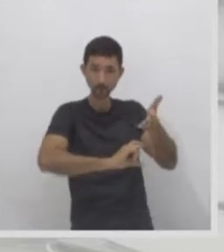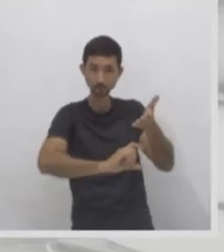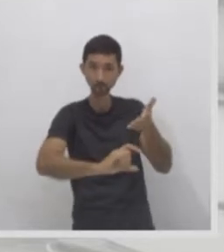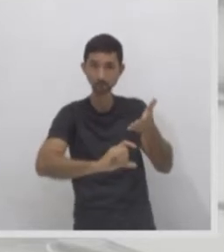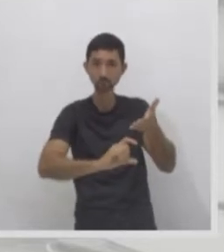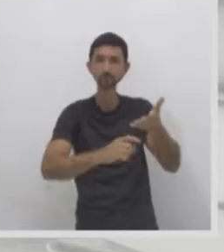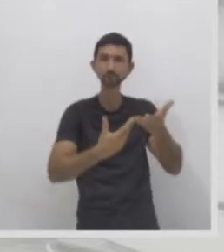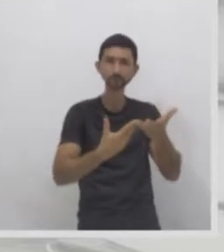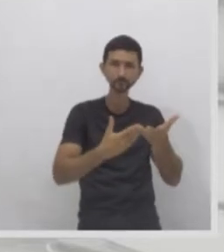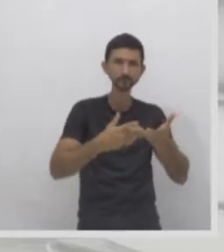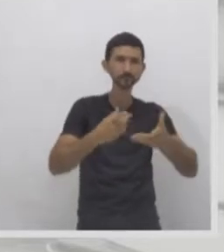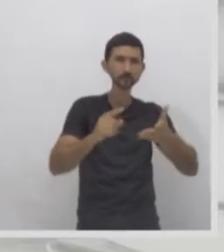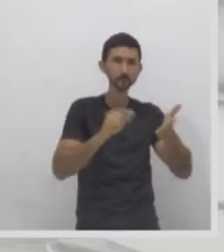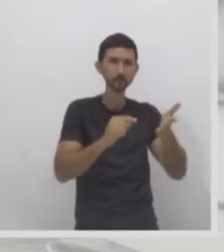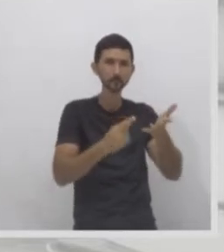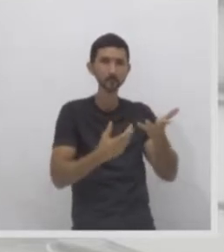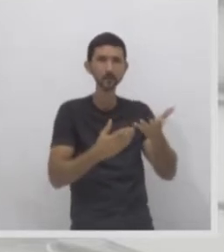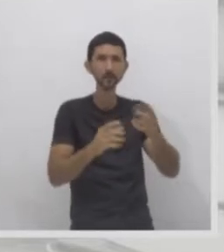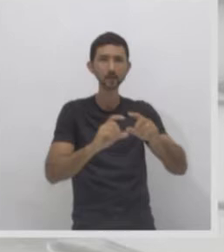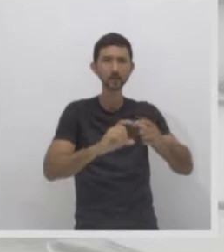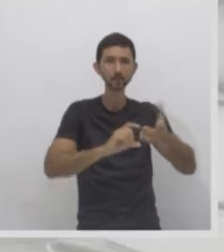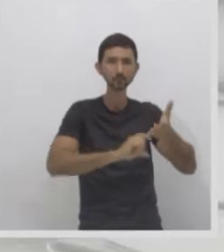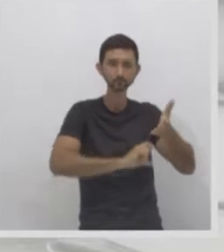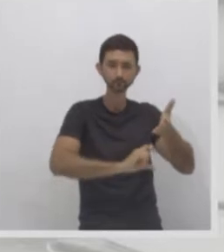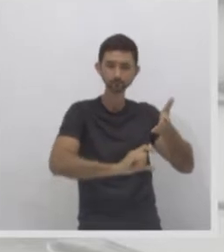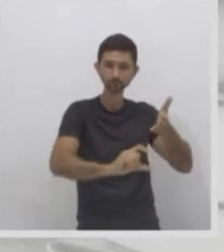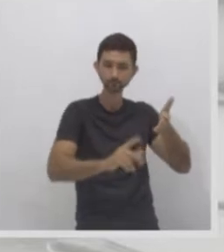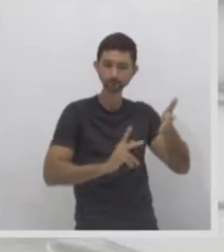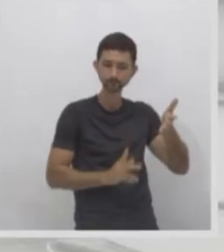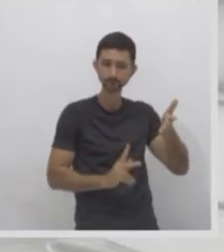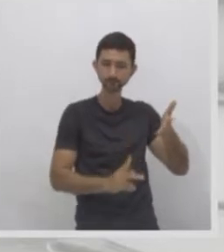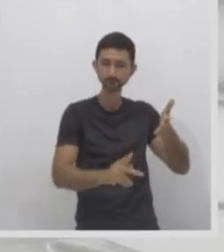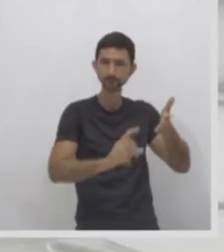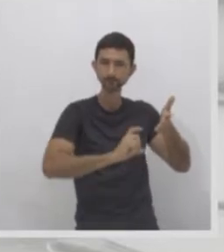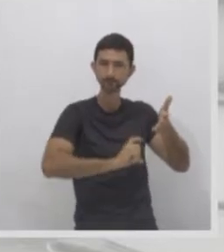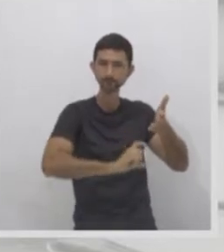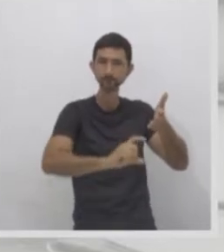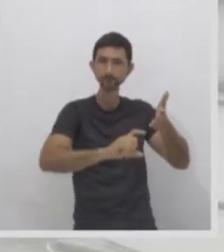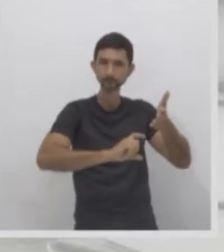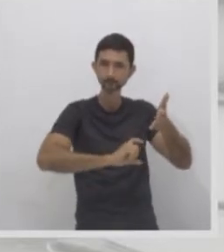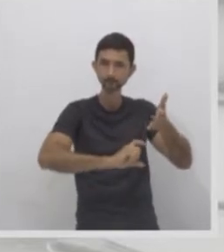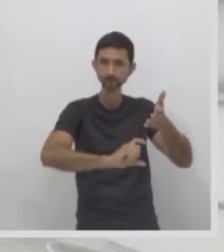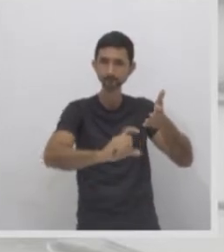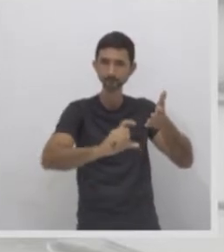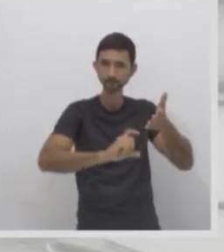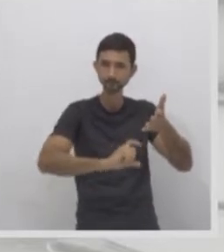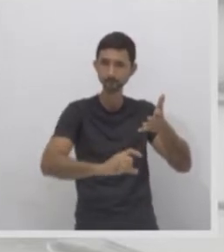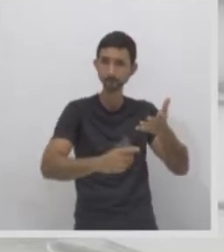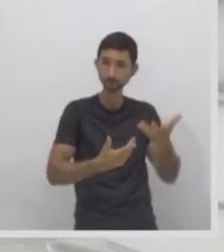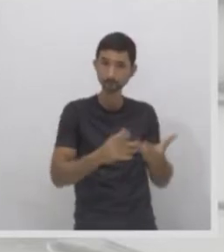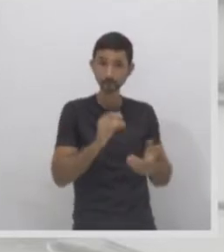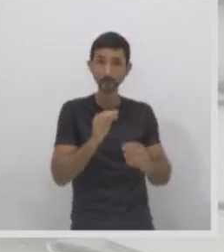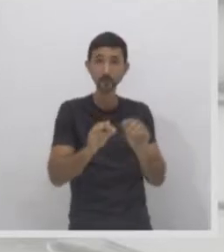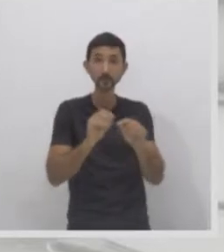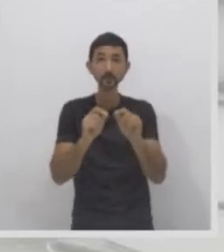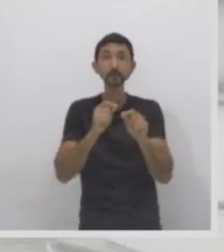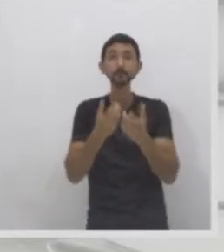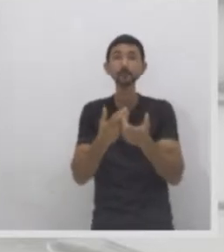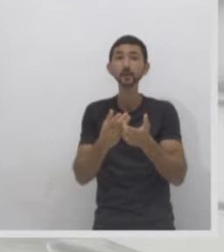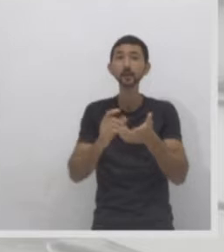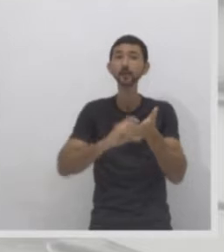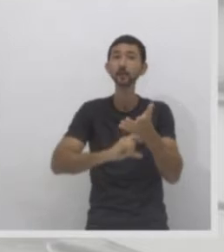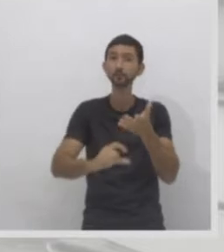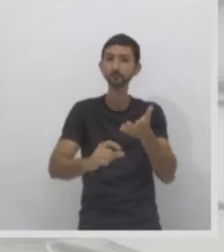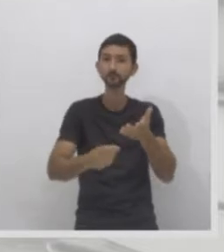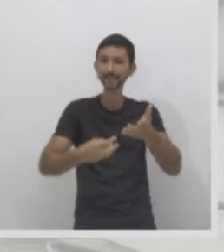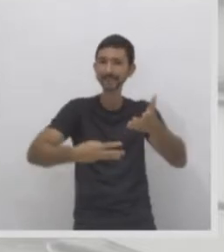em prosa, em que nós temos as linhas contínuas, essas que vão do início até o final, é cada bloco que você tem